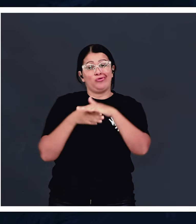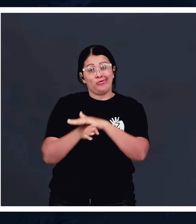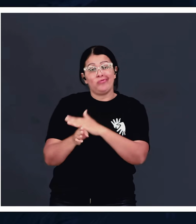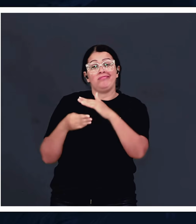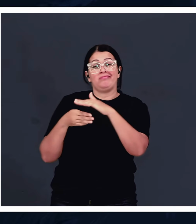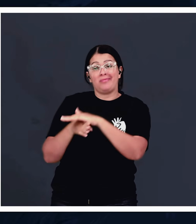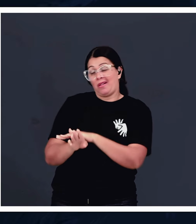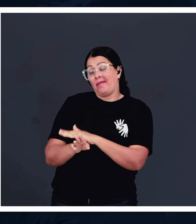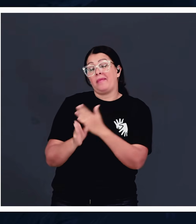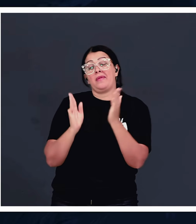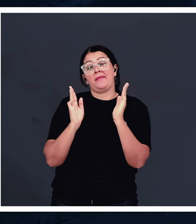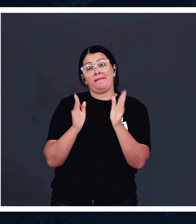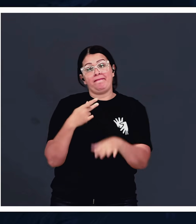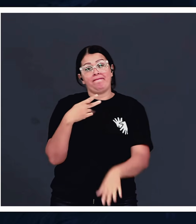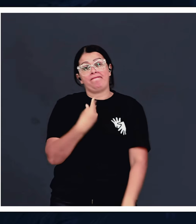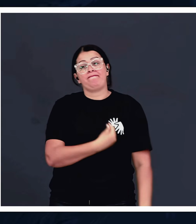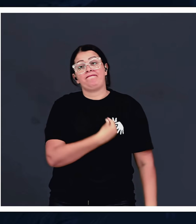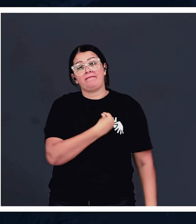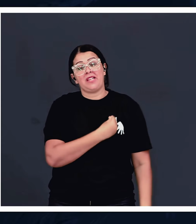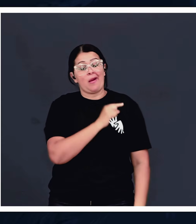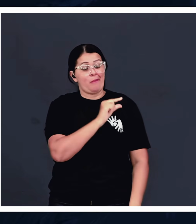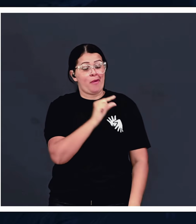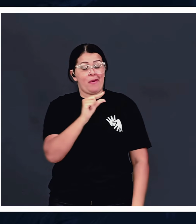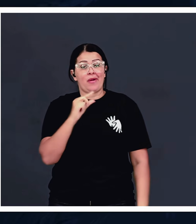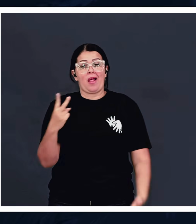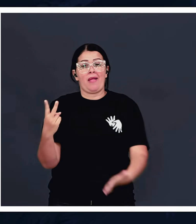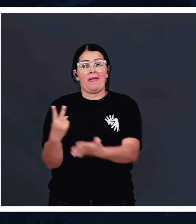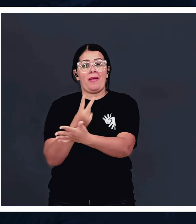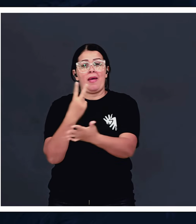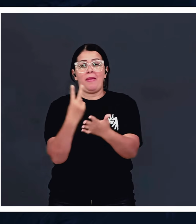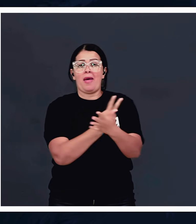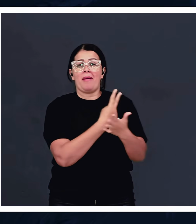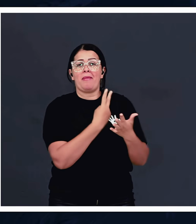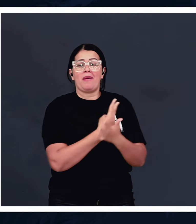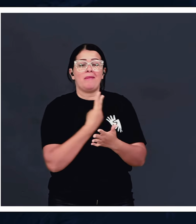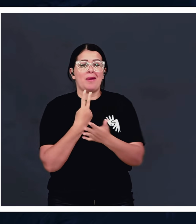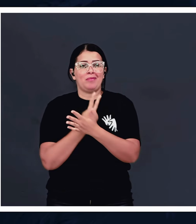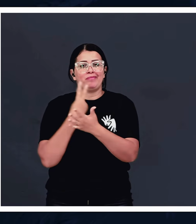comum essas pequenas concessões que se tornam